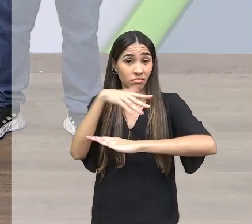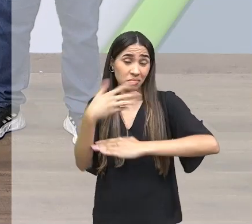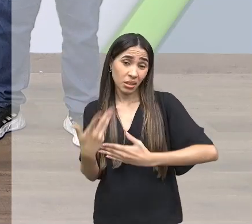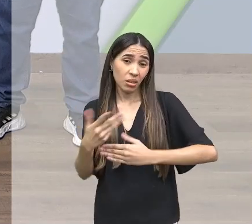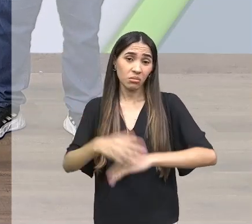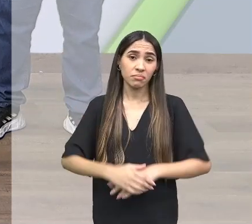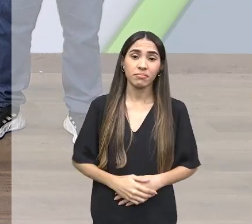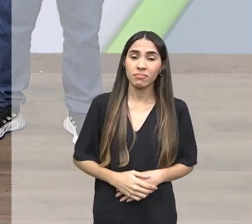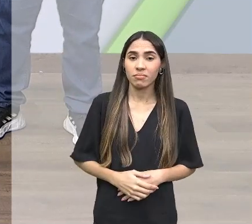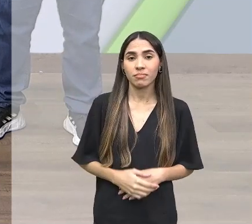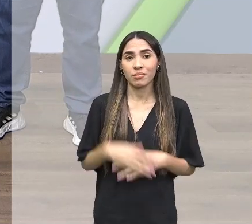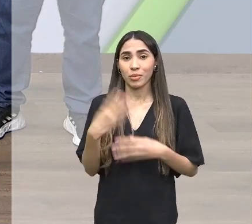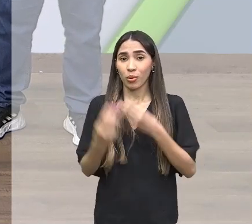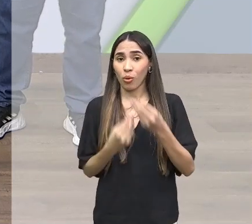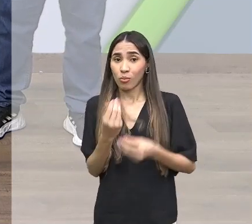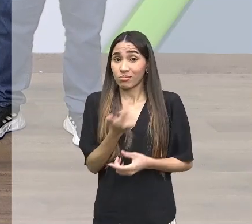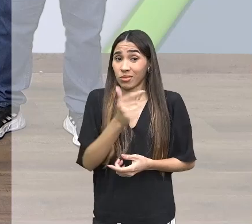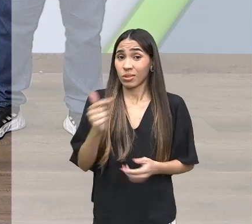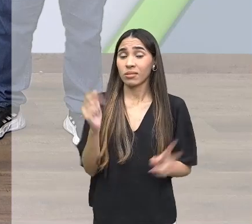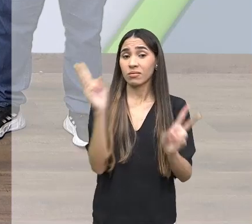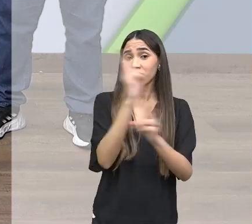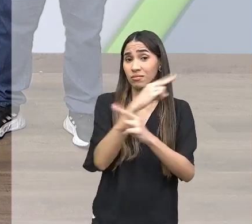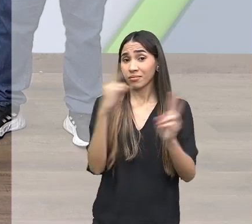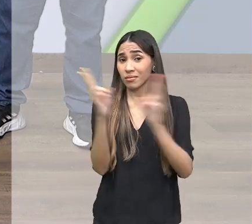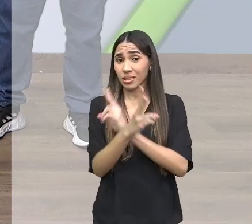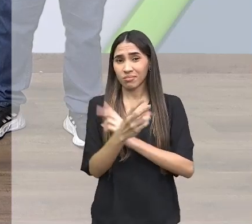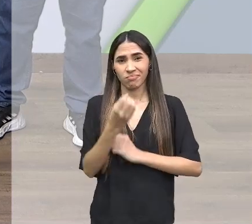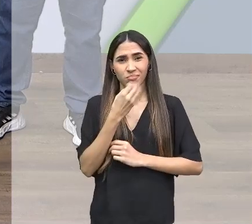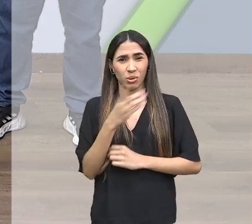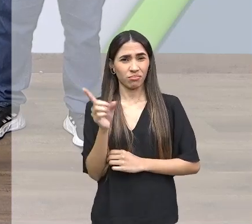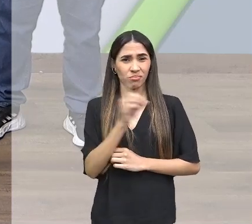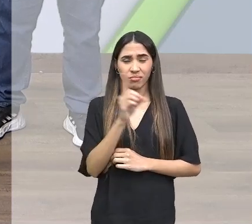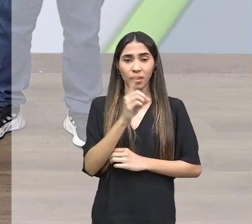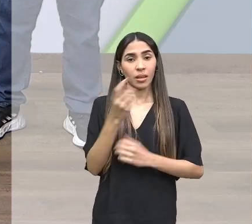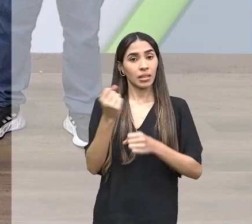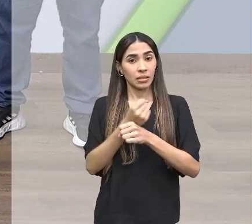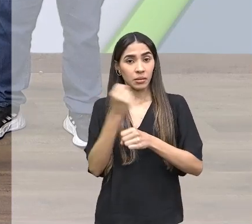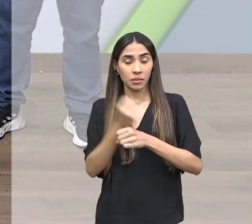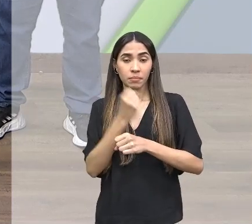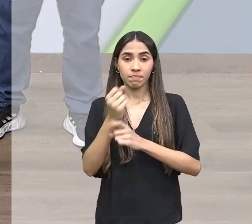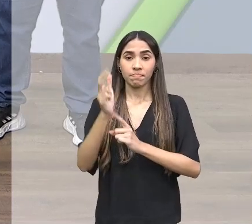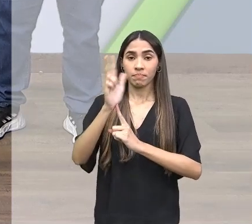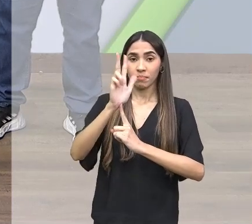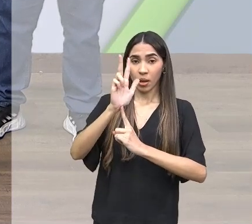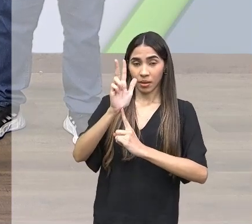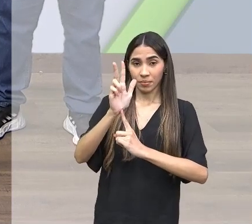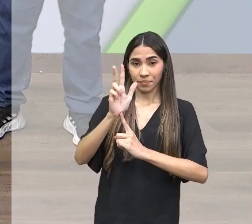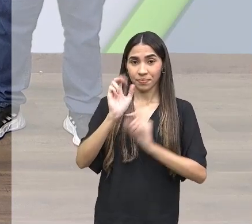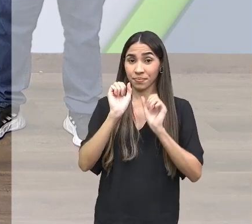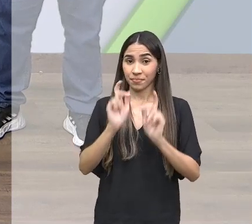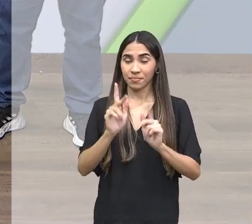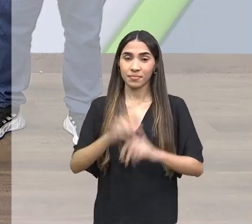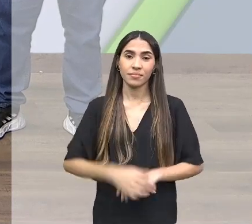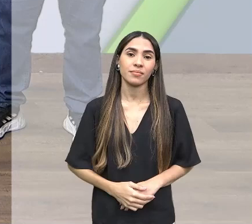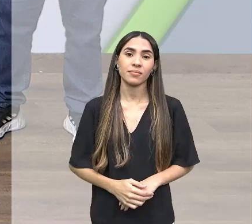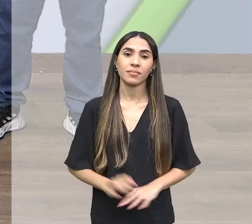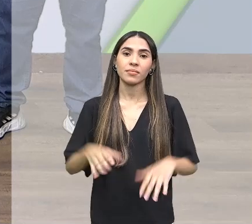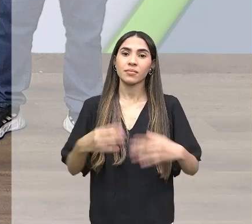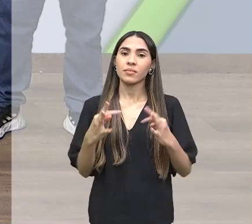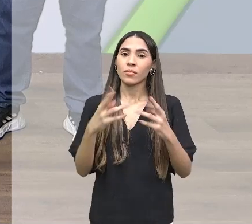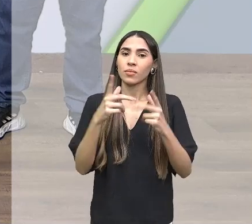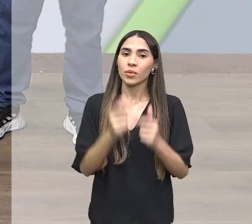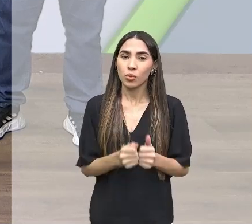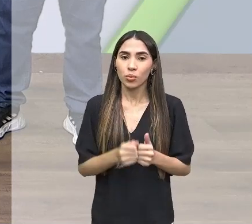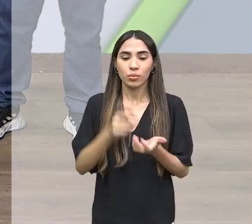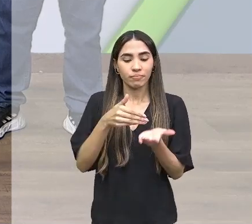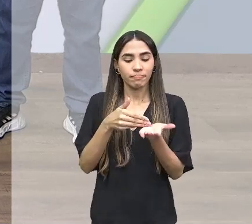nesse caso, como a gente não tem muito vento, não vai valer a pena instalar uma usina de energia eólica, não é? Então, tudo isso é